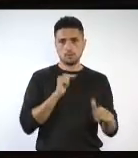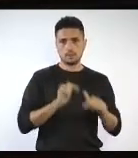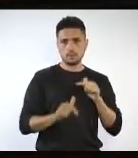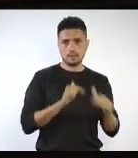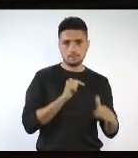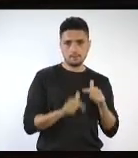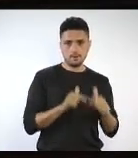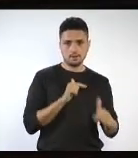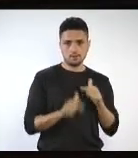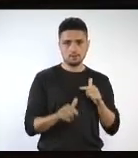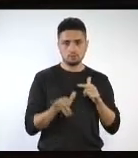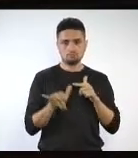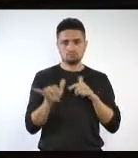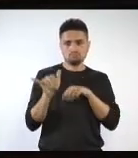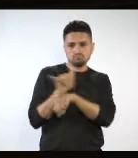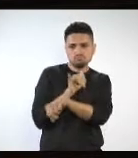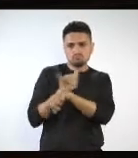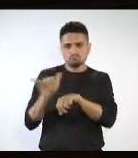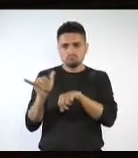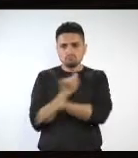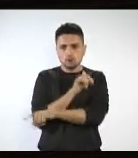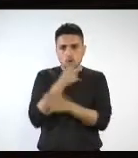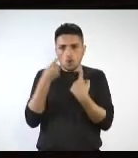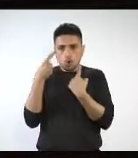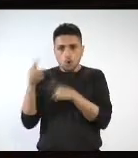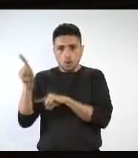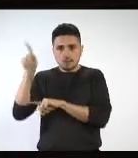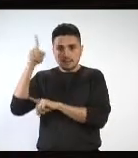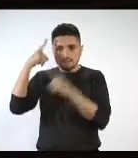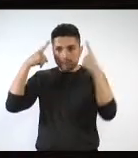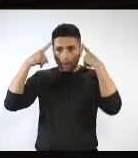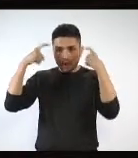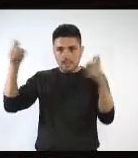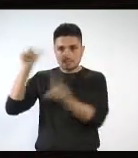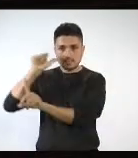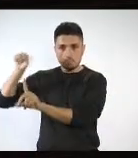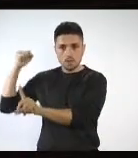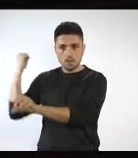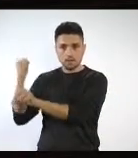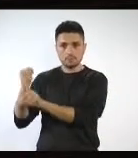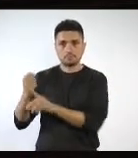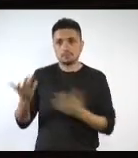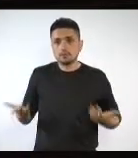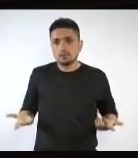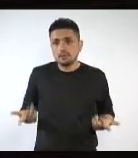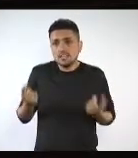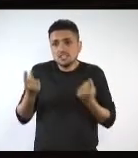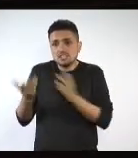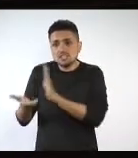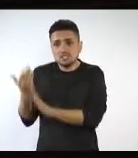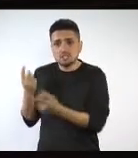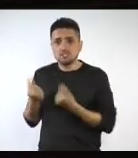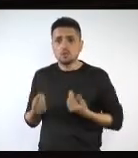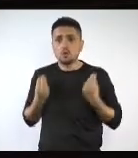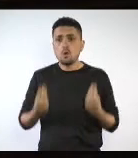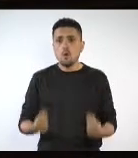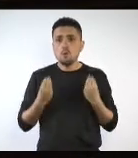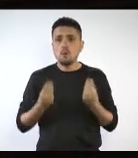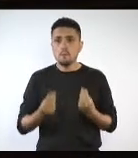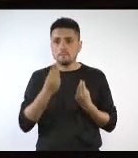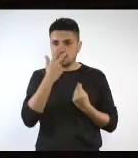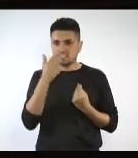prevenção contra a violência contra a mulher, você está decretando a morte dessas